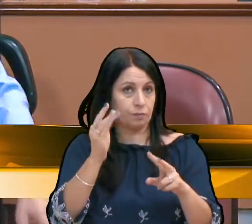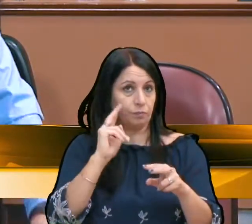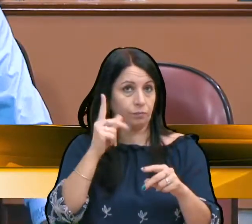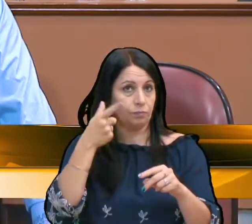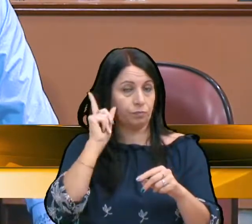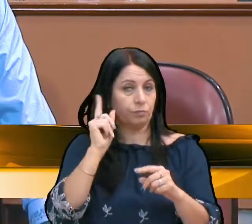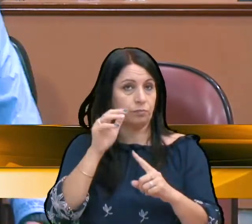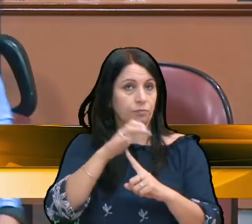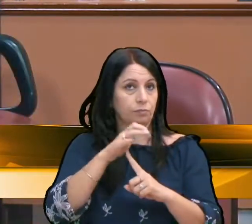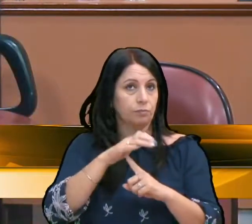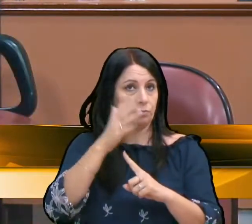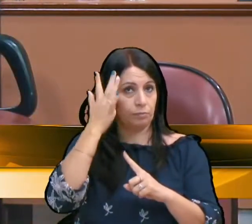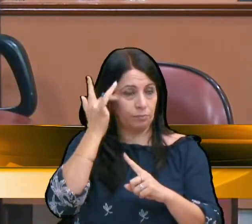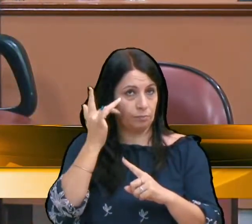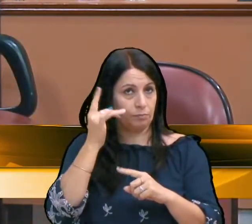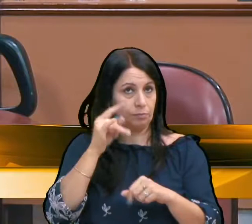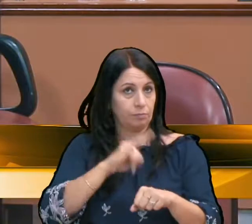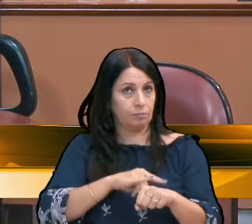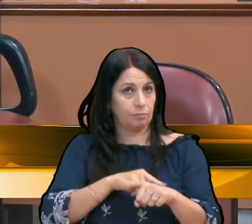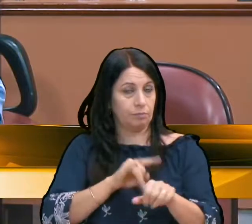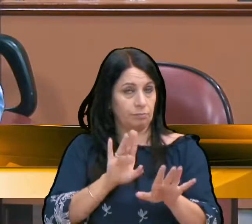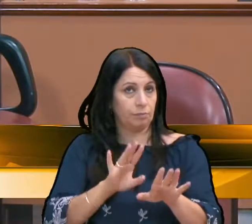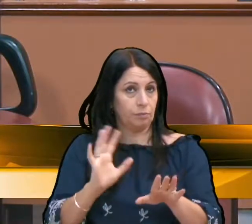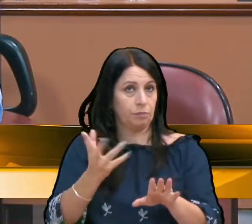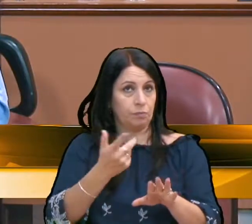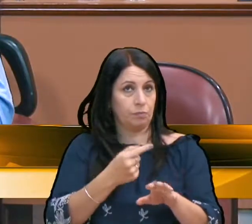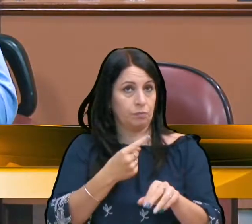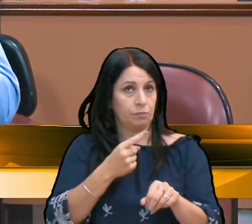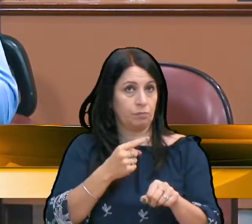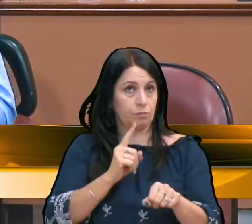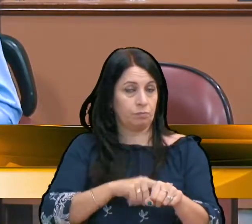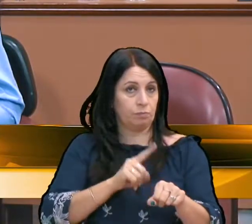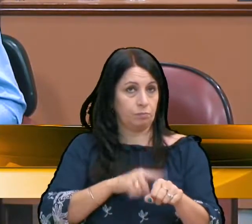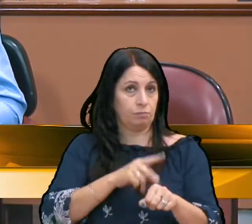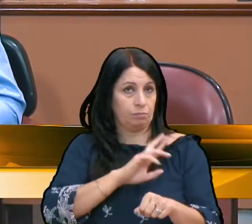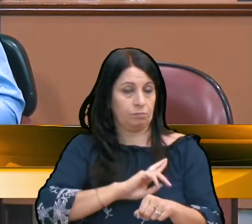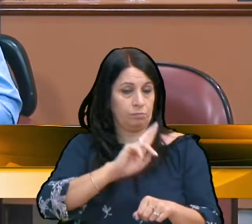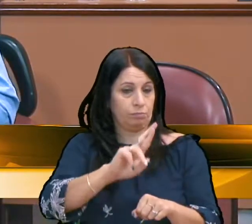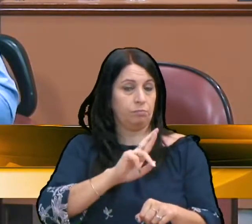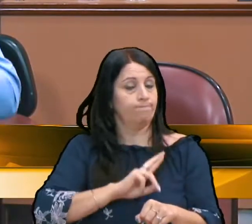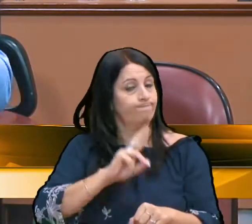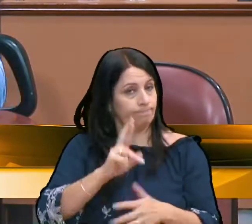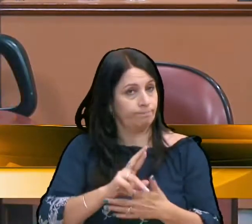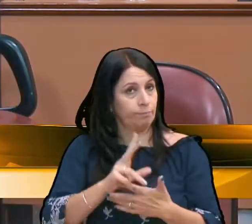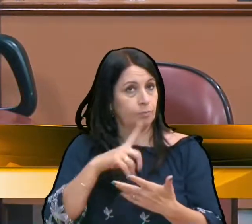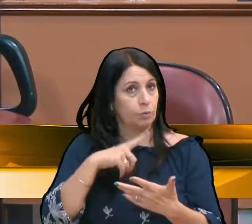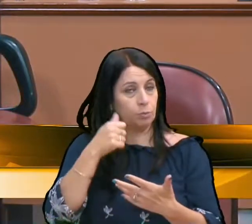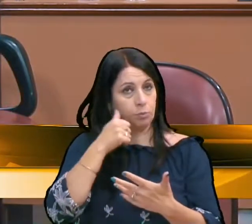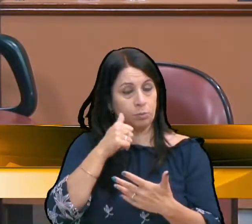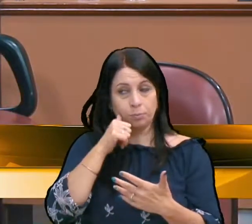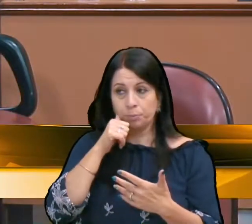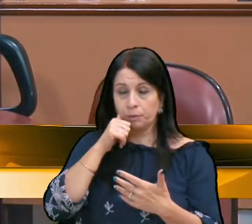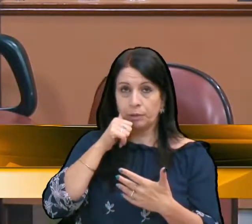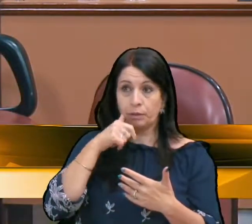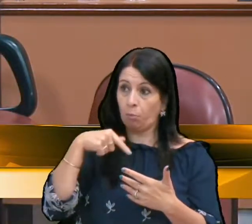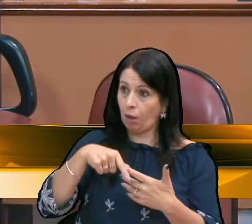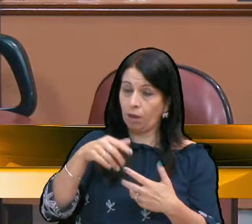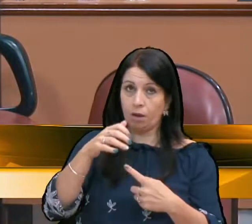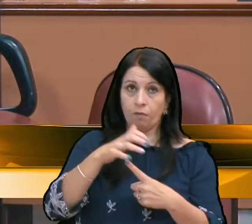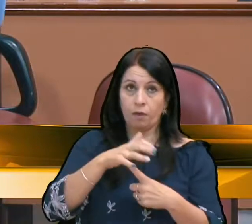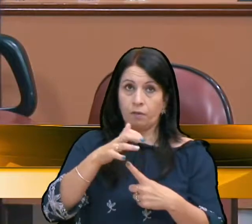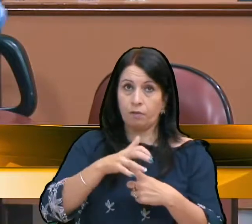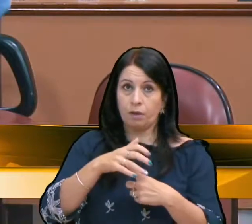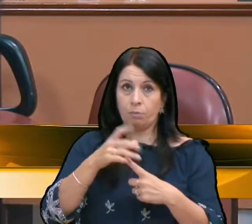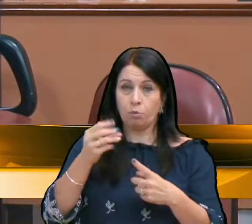vamos deixar esse assunto para amanhã, dos banheiros, e a todo momento temos que ter respostas. Tinha lá uma mulher: ah, não venho à feira porque